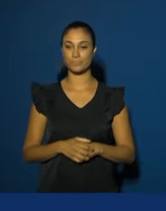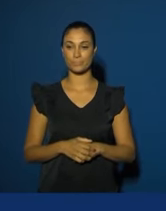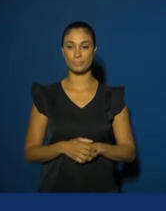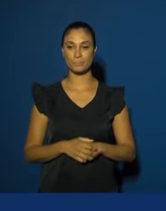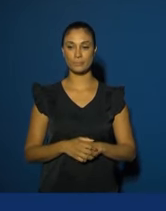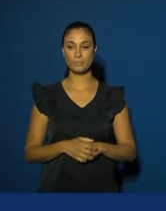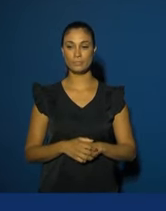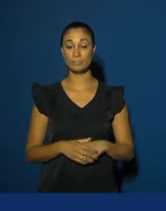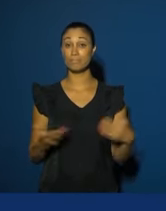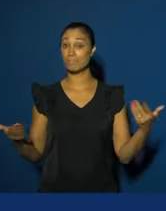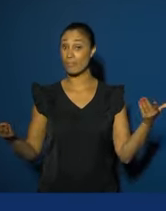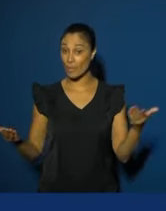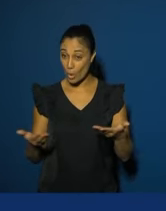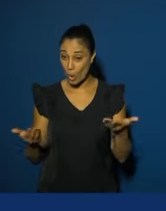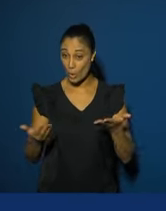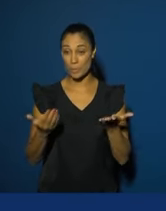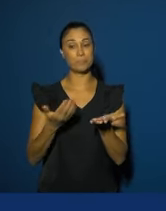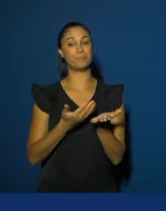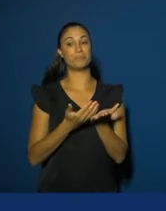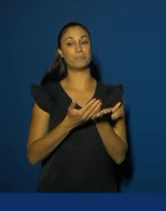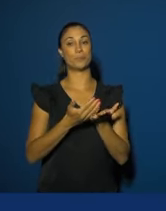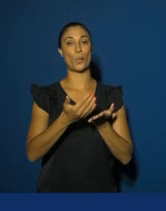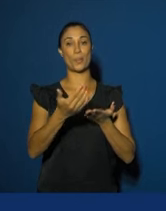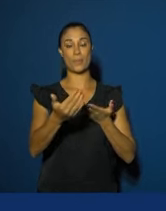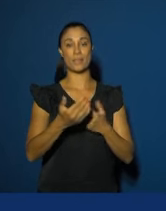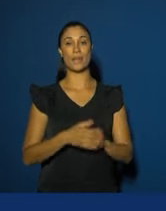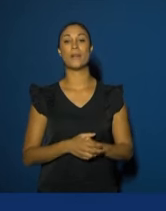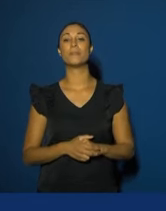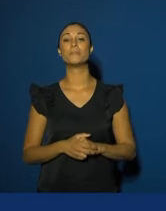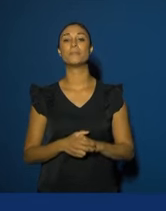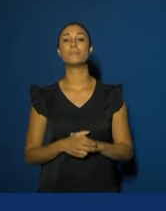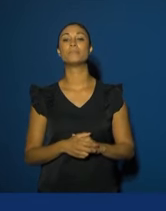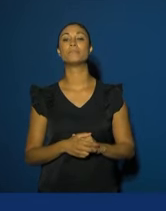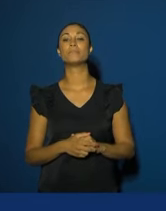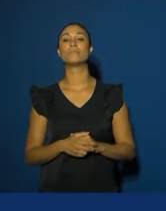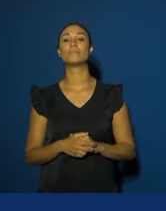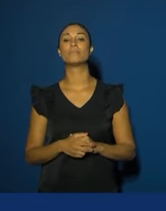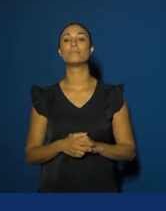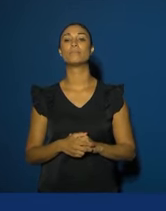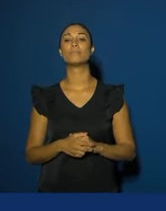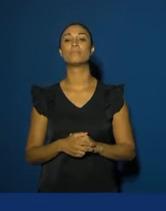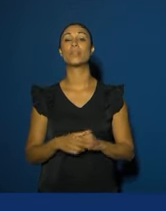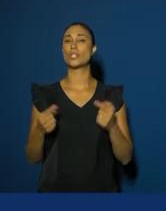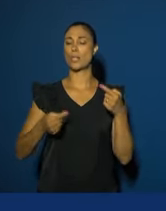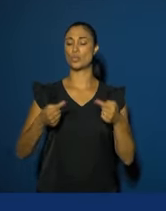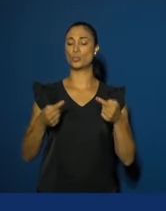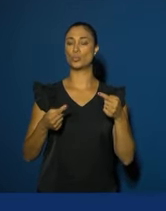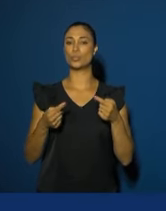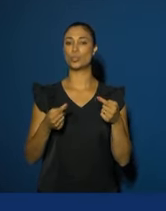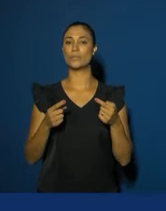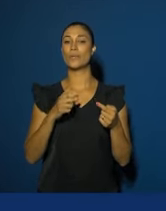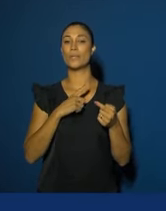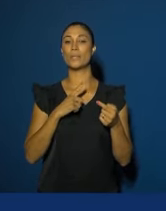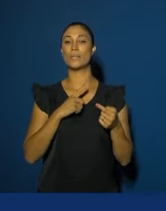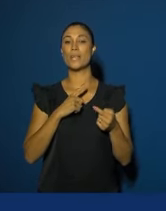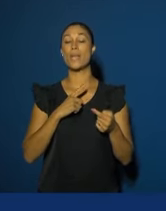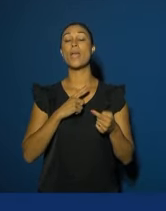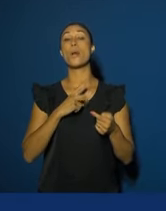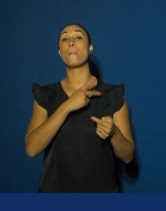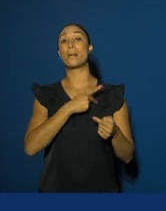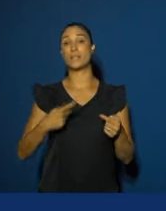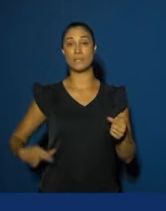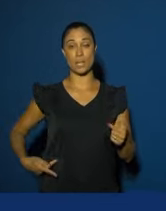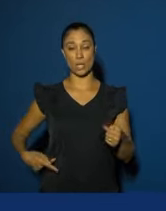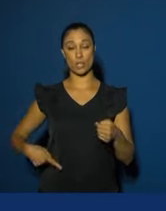começar o nosso o nosso a a os nossos as nossas discussões vamos ter o presidente do Banco